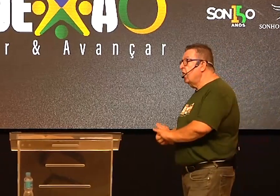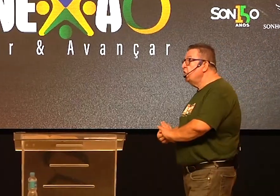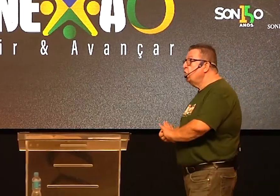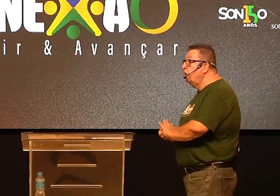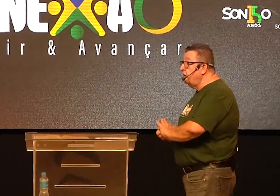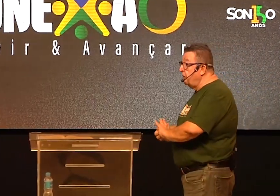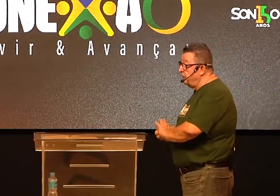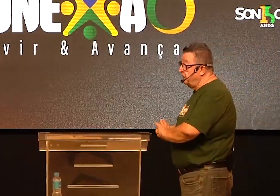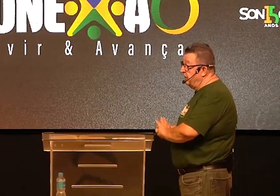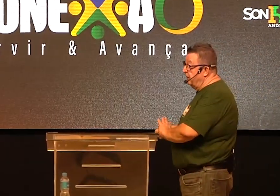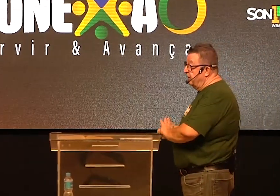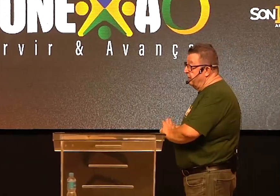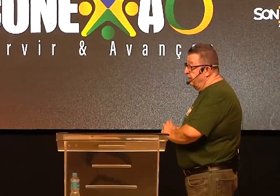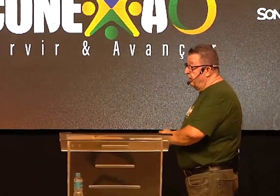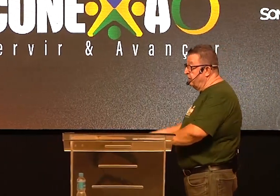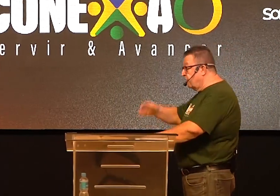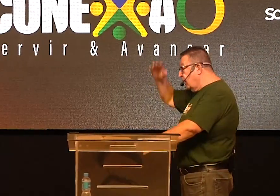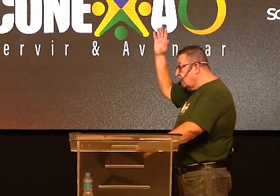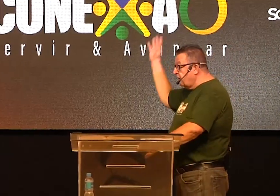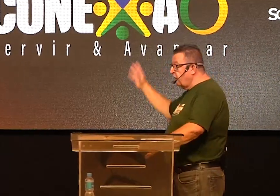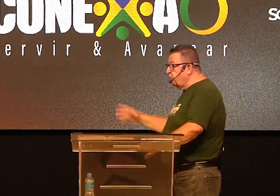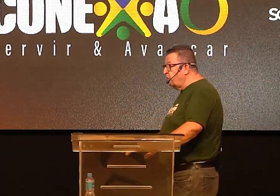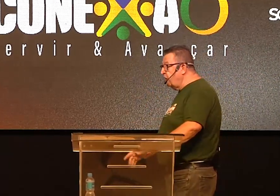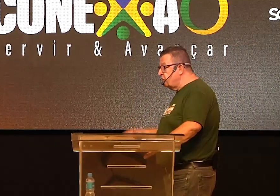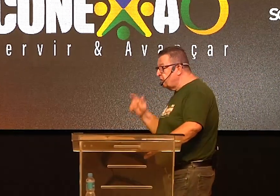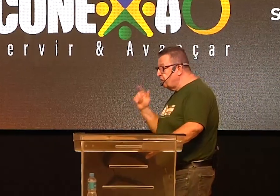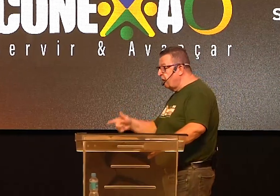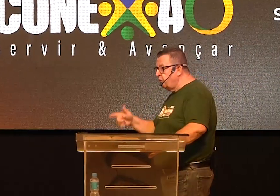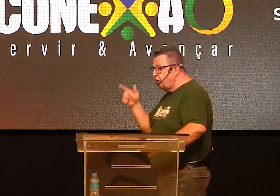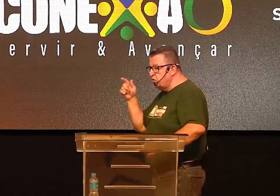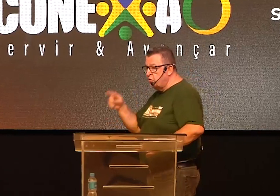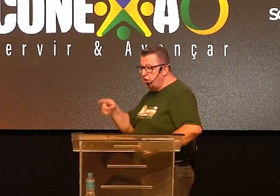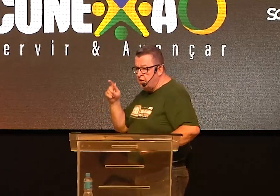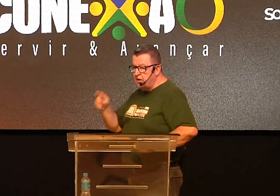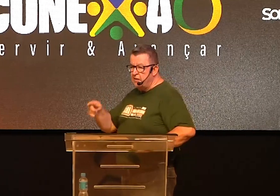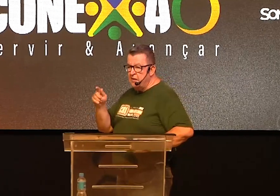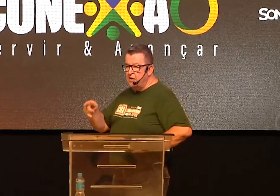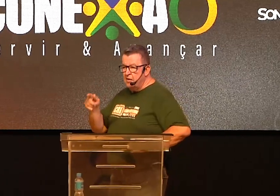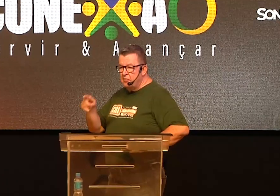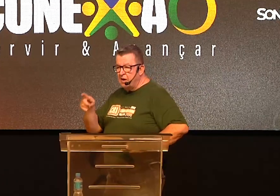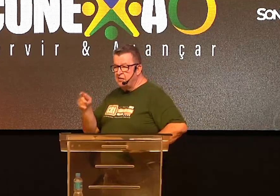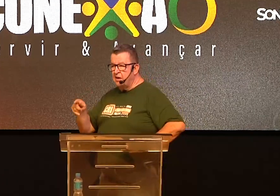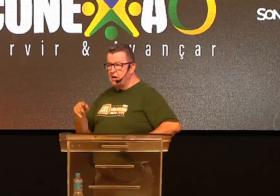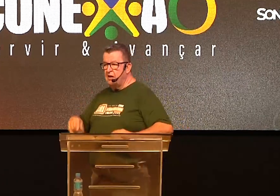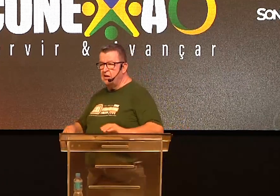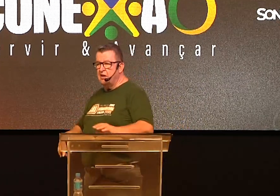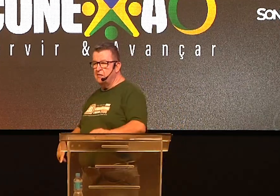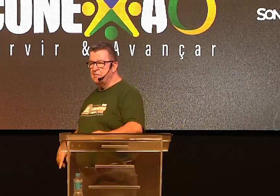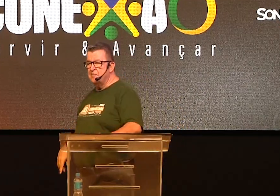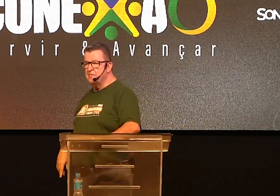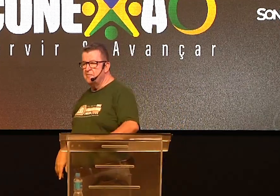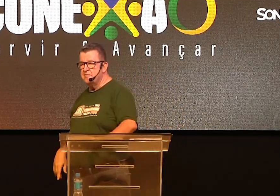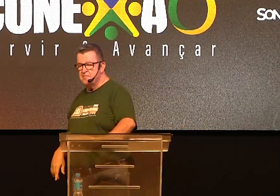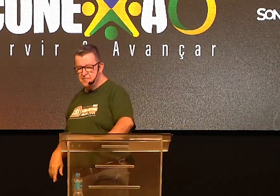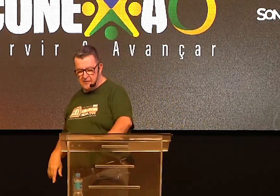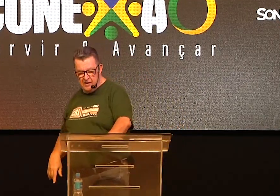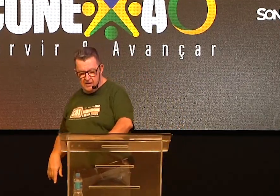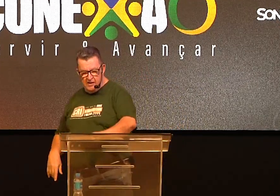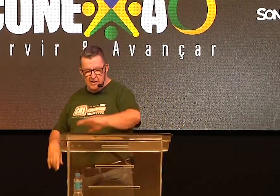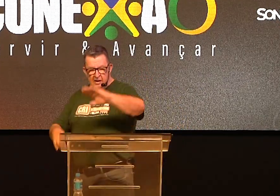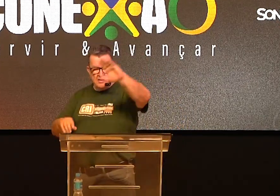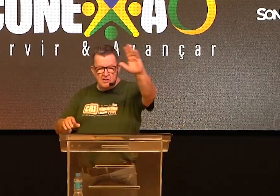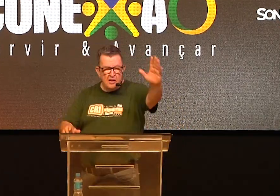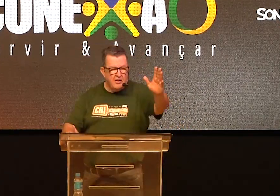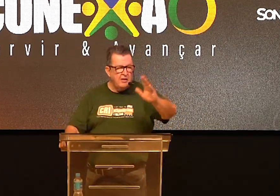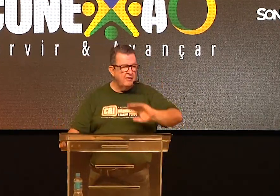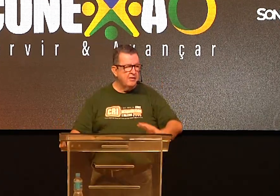Daí Esther escolhida. Entre tantas aquelas mulheres, Esther foi escolhida para ser a rainha.